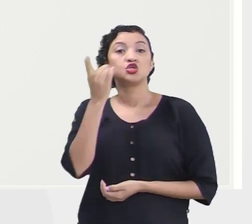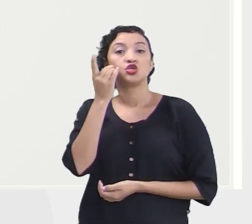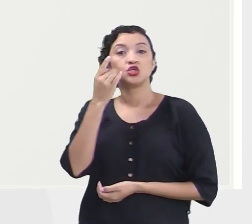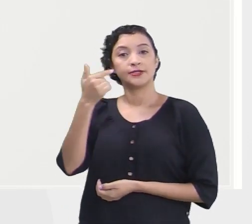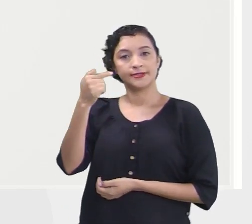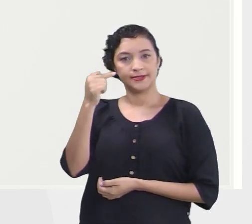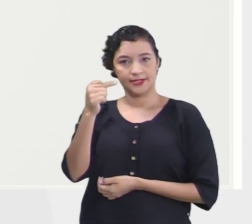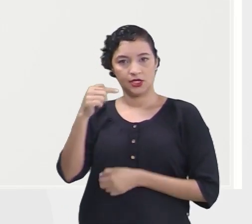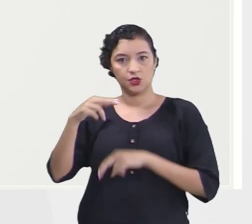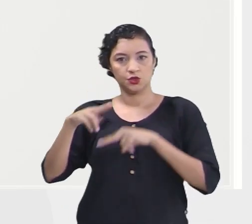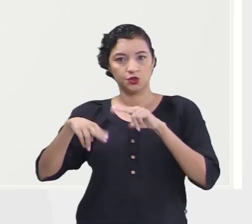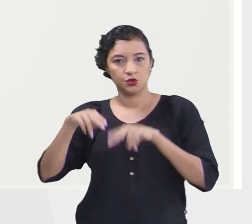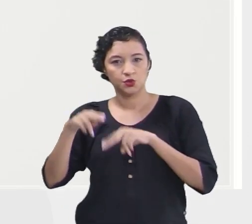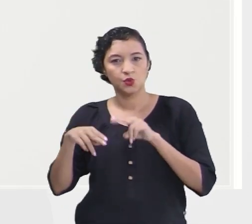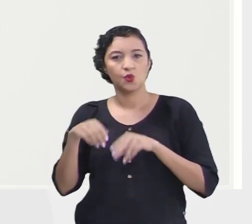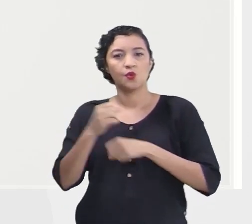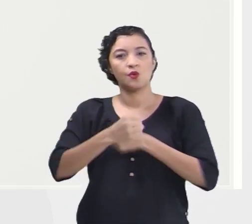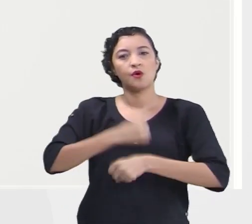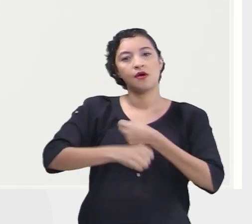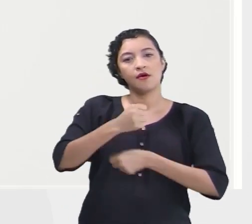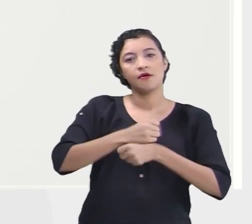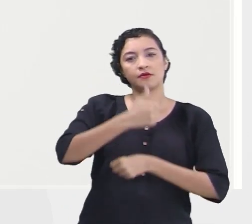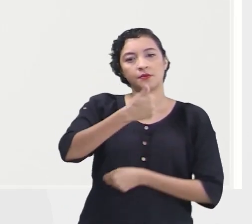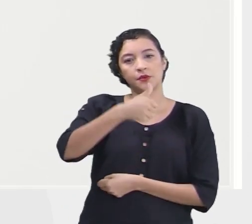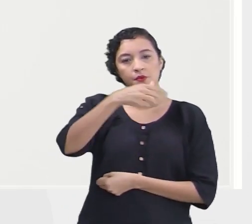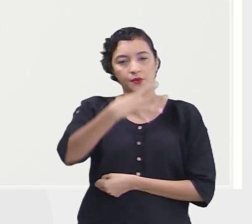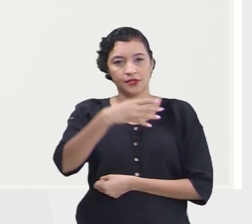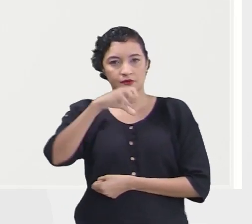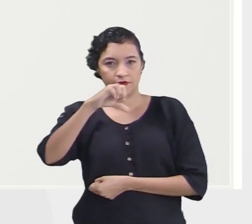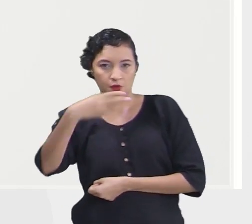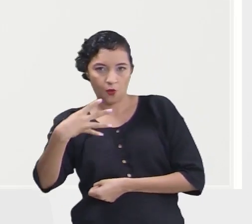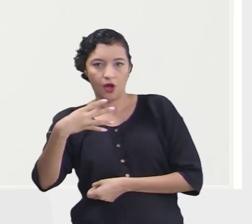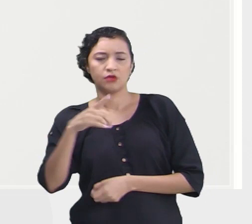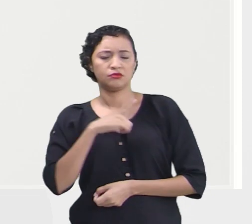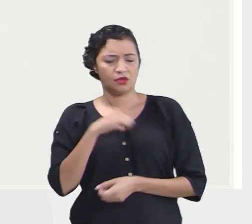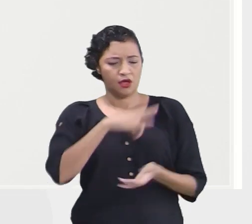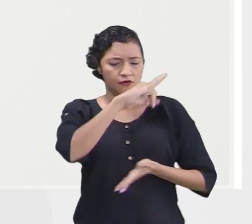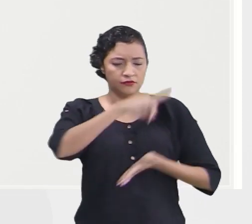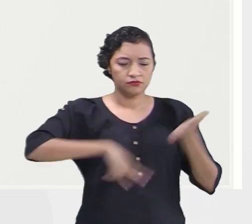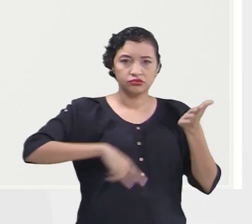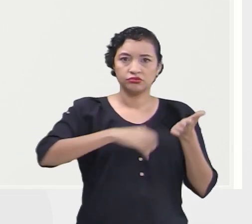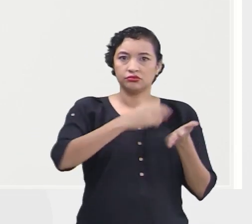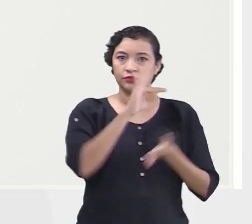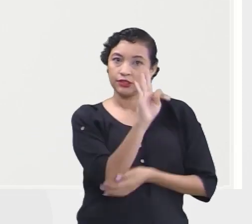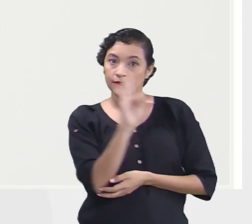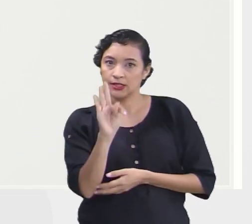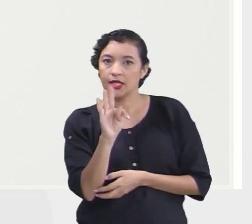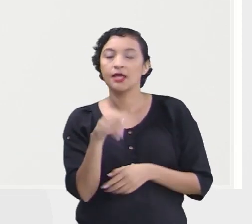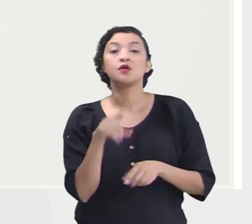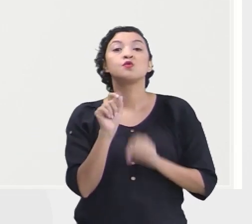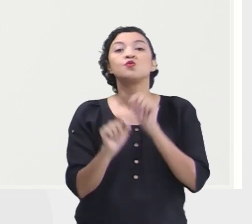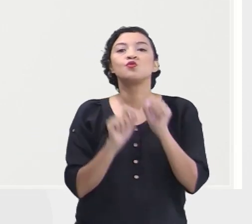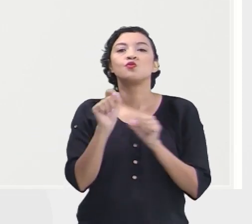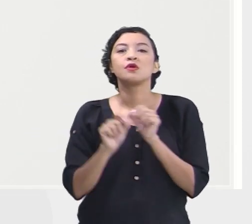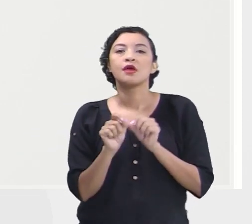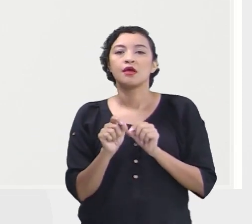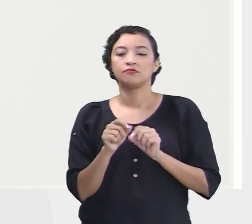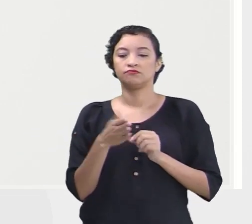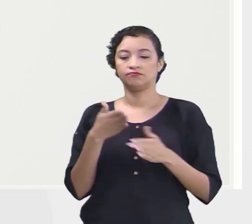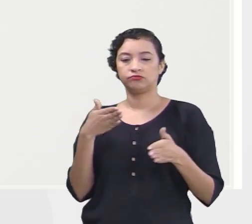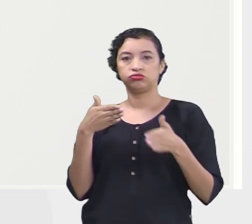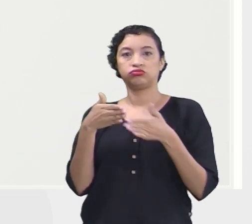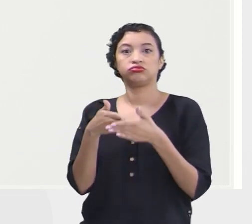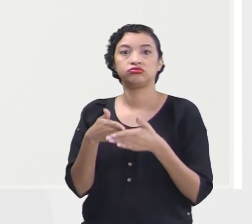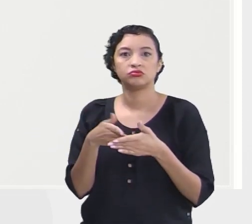de 1494 foi firmado um tratado que definia as áreas de territórios ultramarinos. Professor, o que